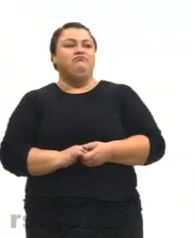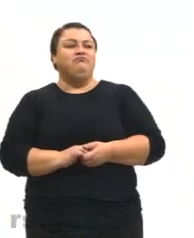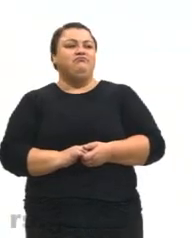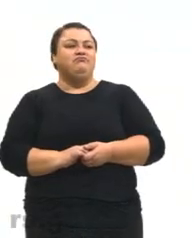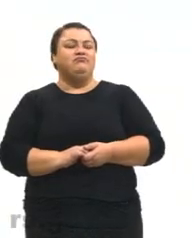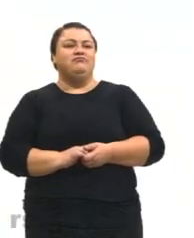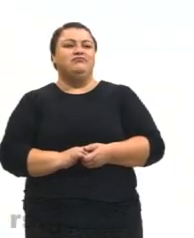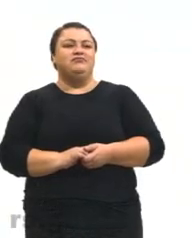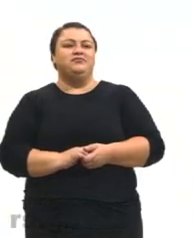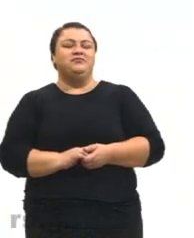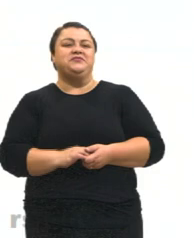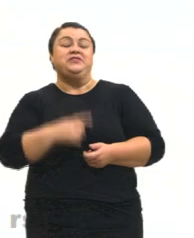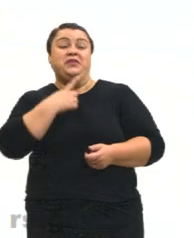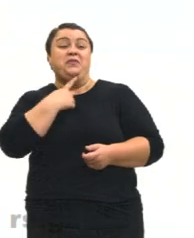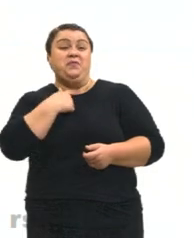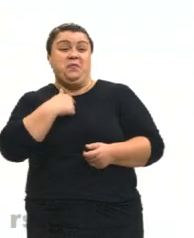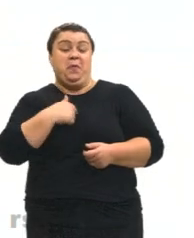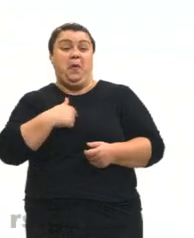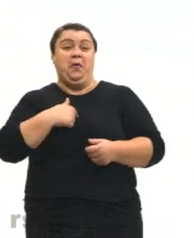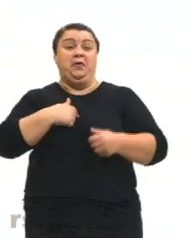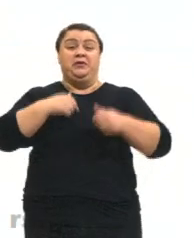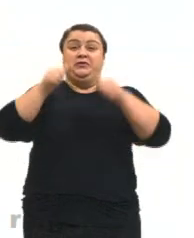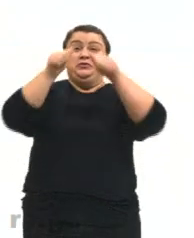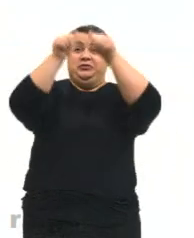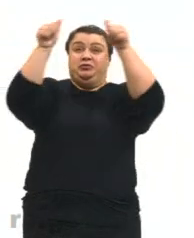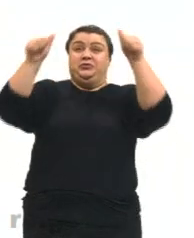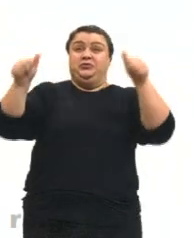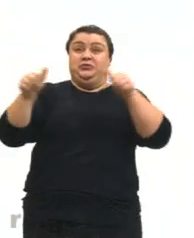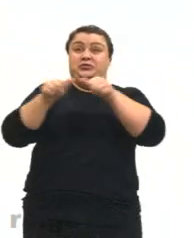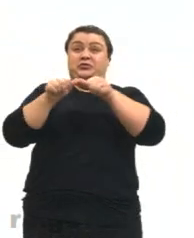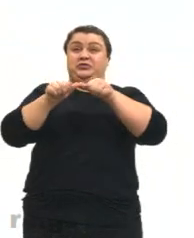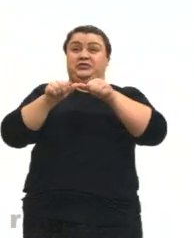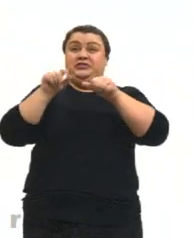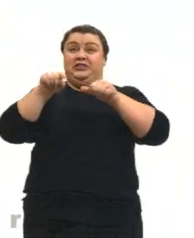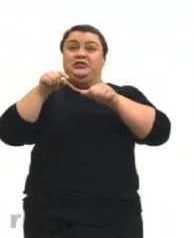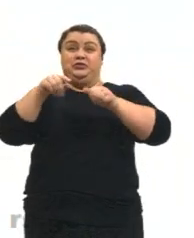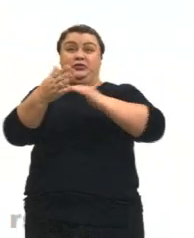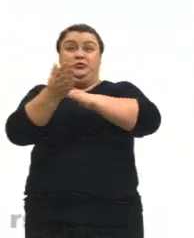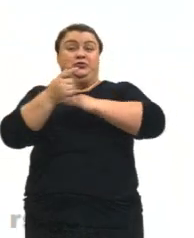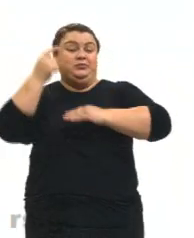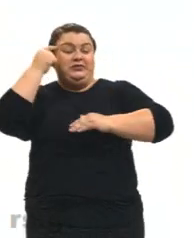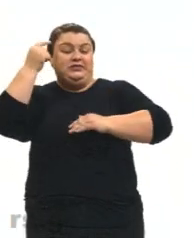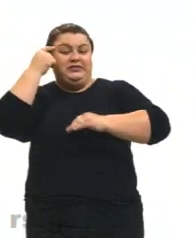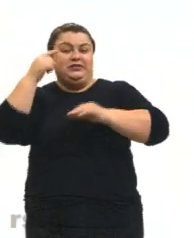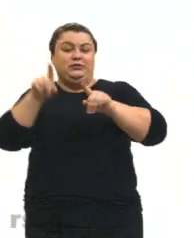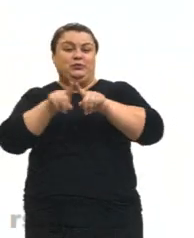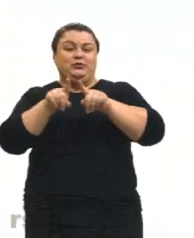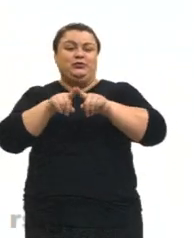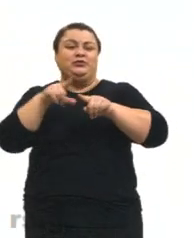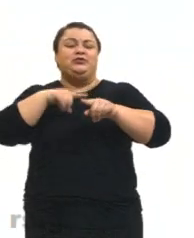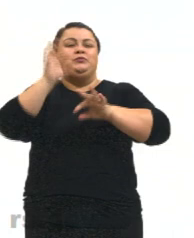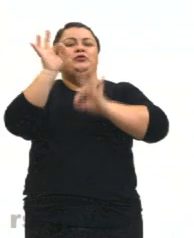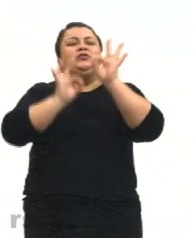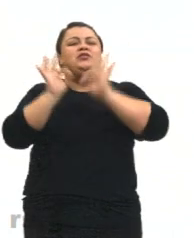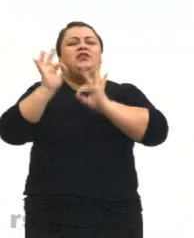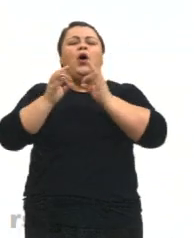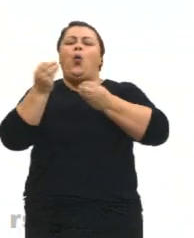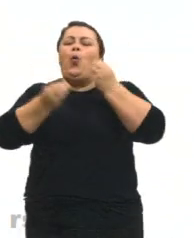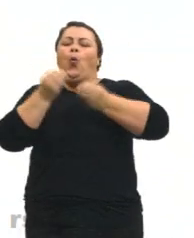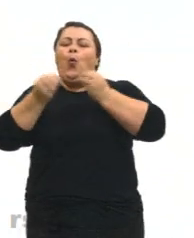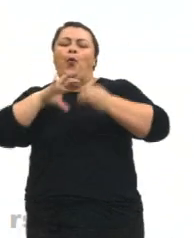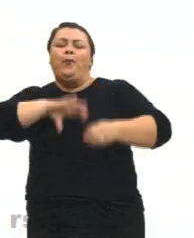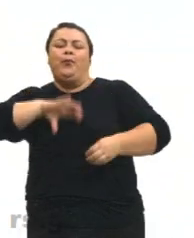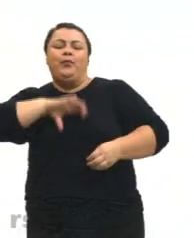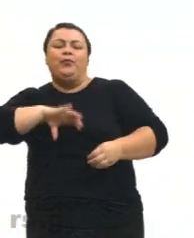eu gosto de fluxograma né já deu para perceber que eu acho que isso ajuda a gente a pensar bastante aqui a gente tem uma organização de como é que é